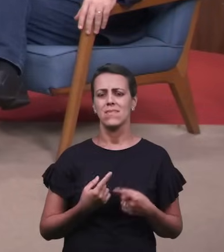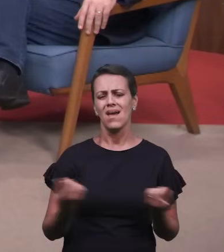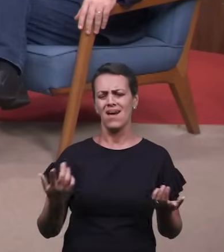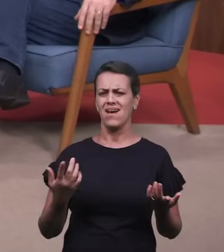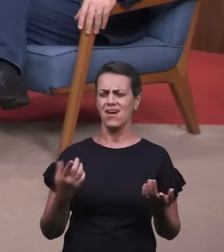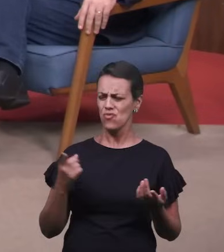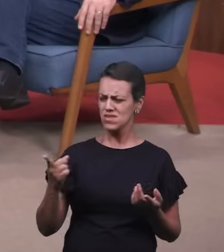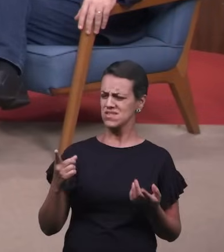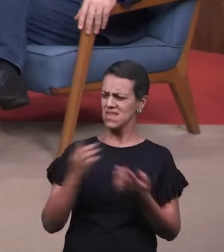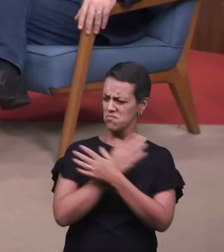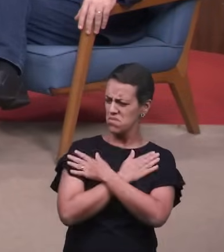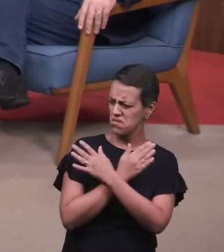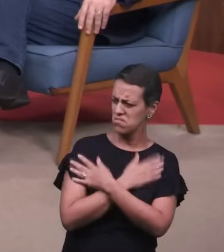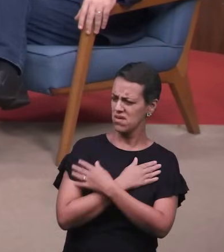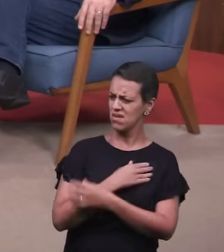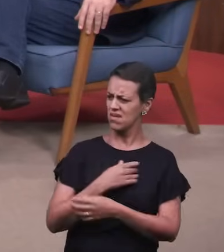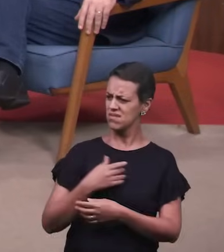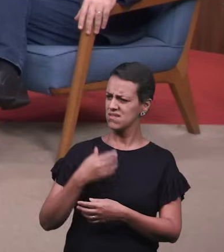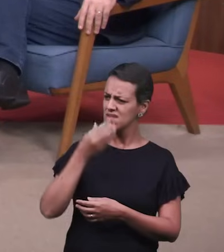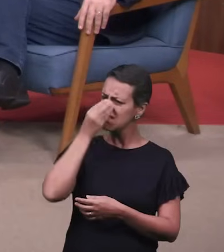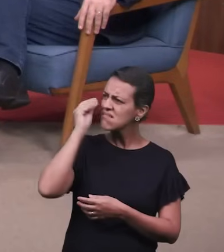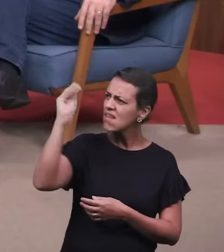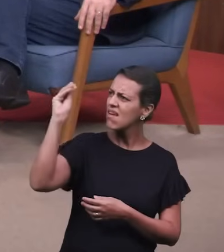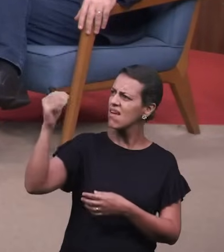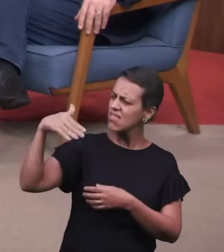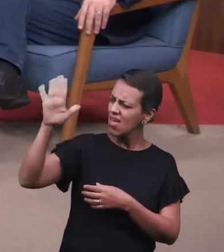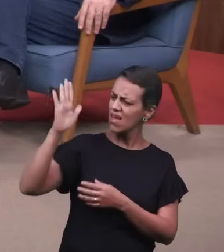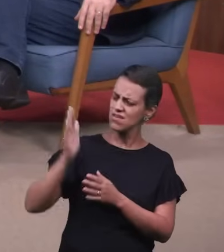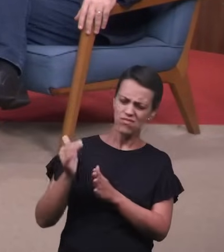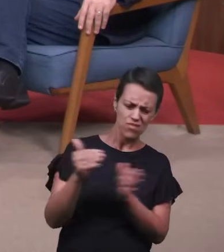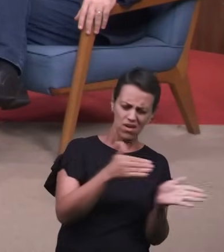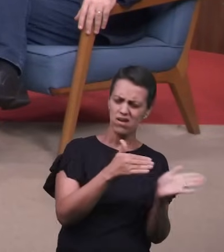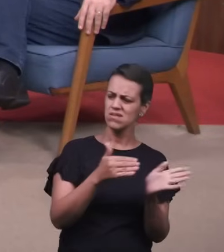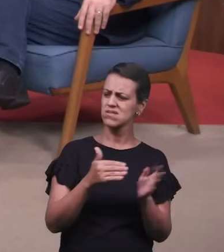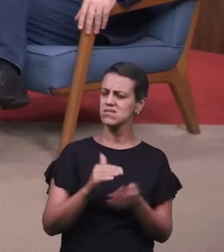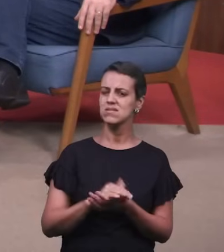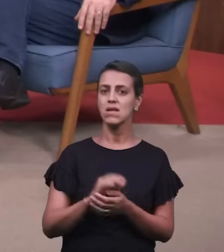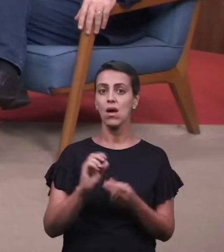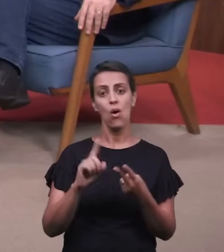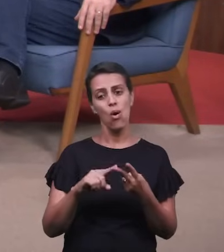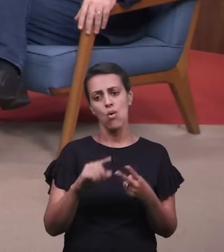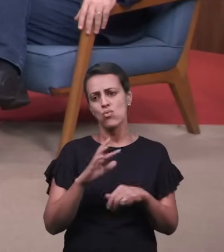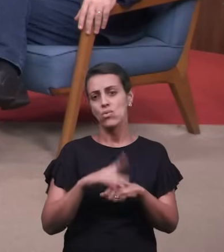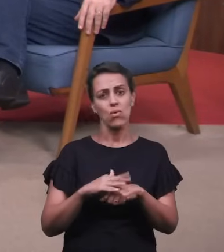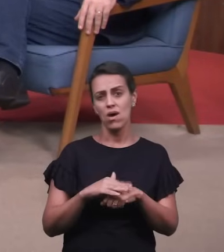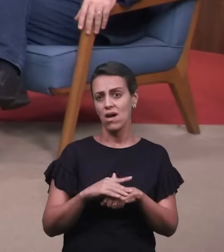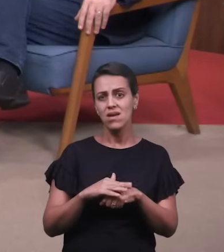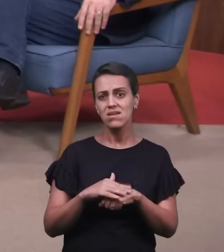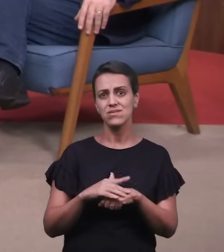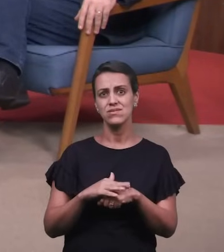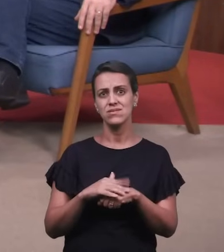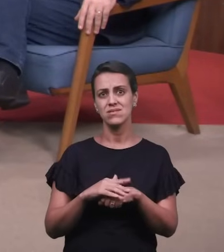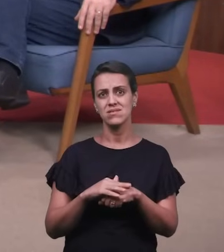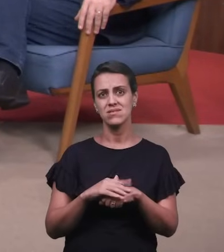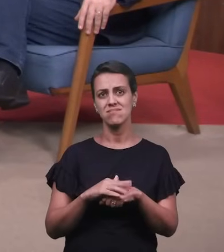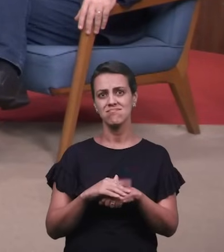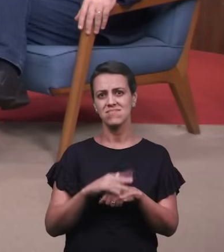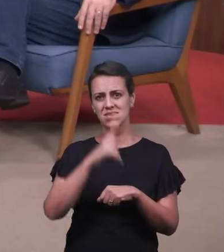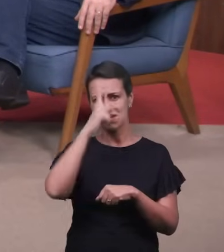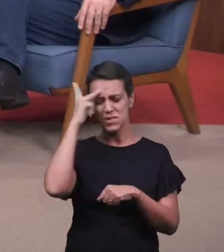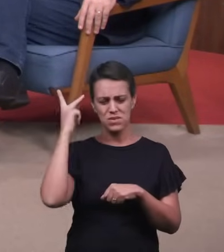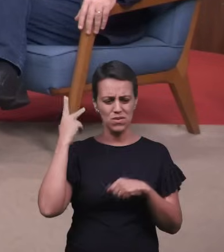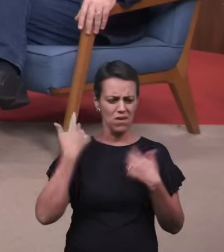necessidade, você vai continuar. Nega o seu Deus, ou vem uma doença e